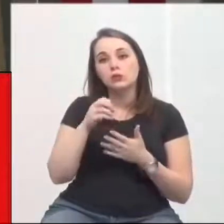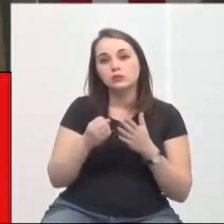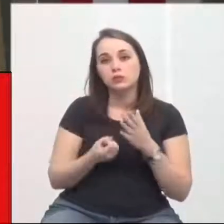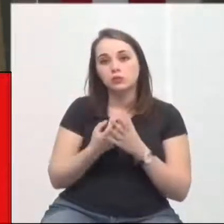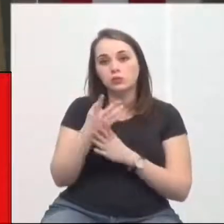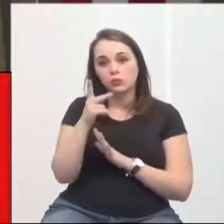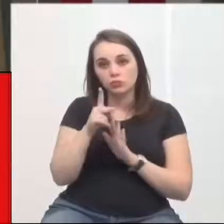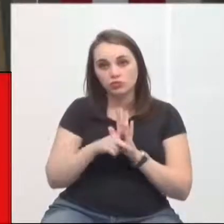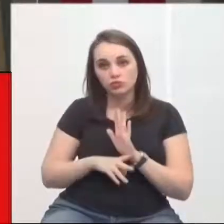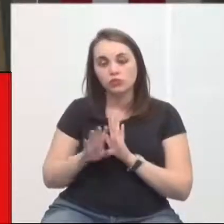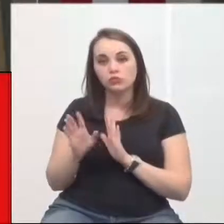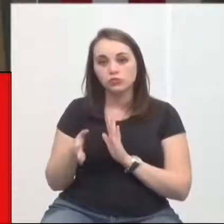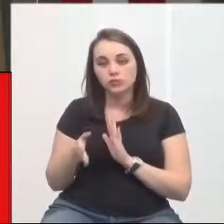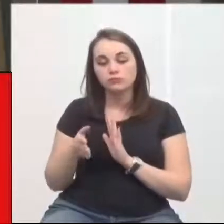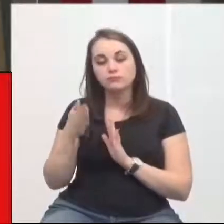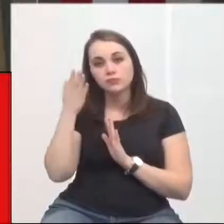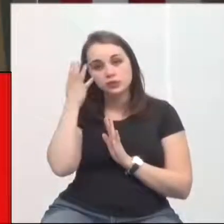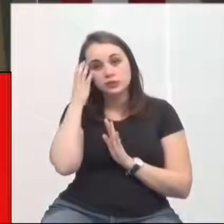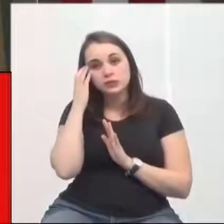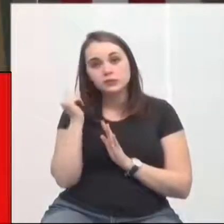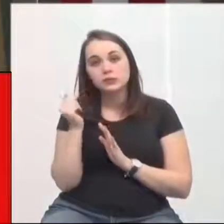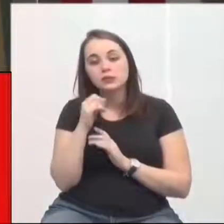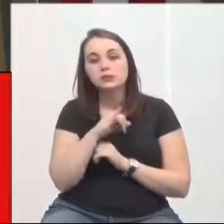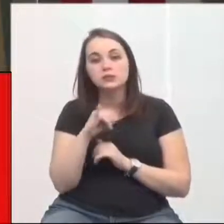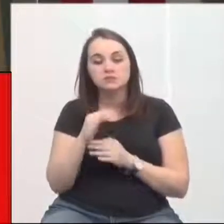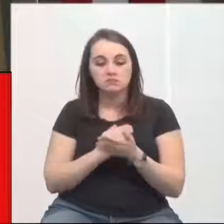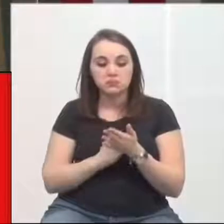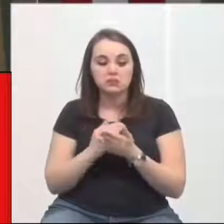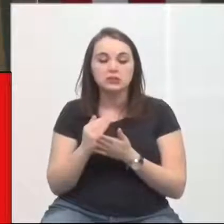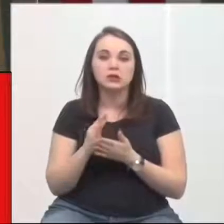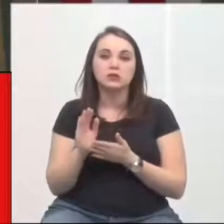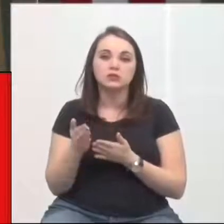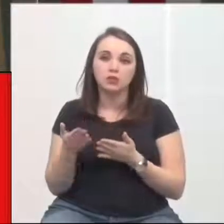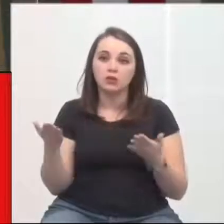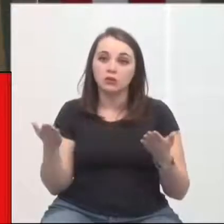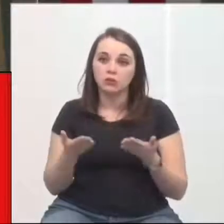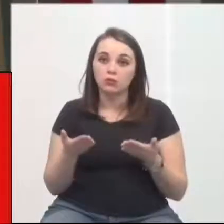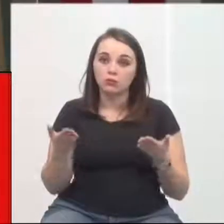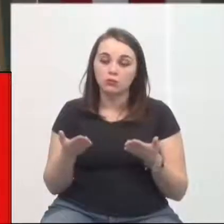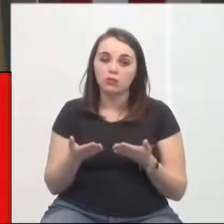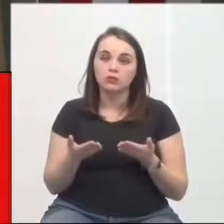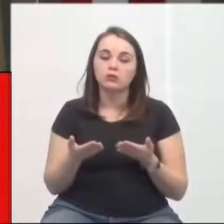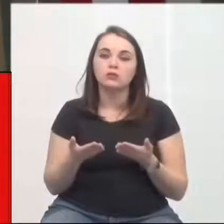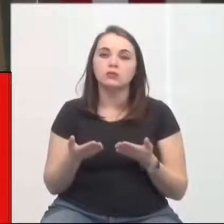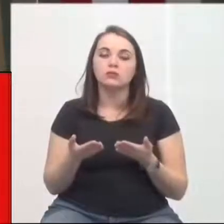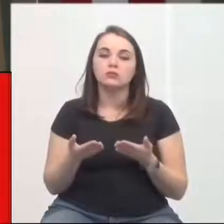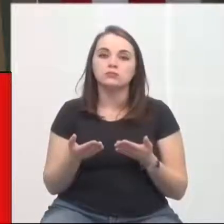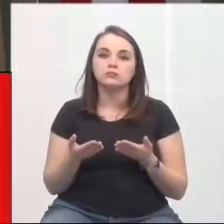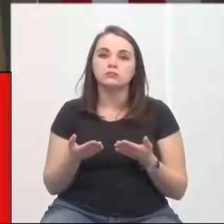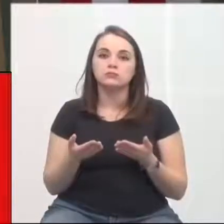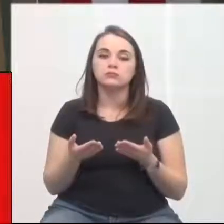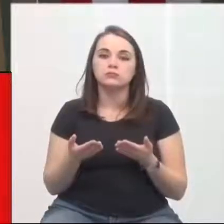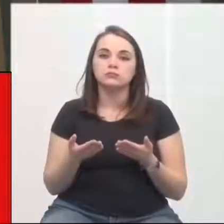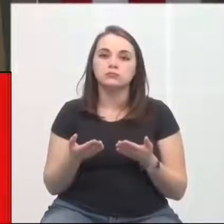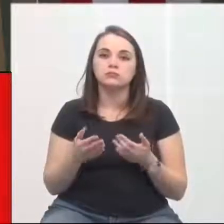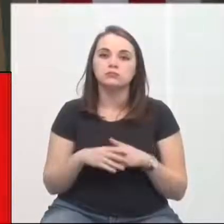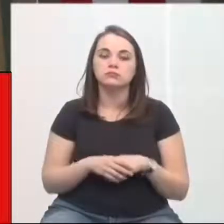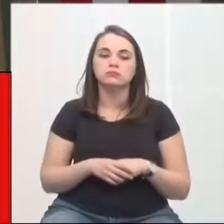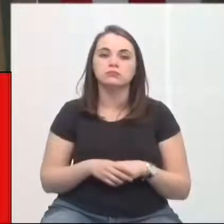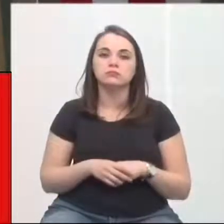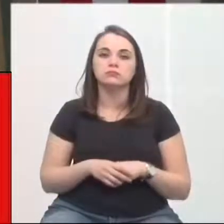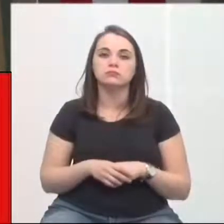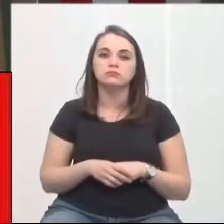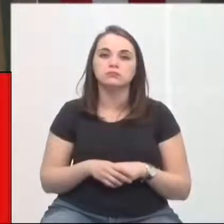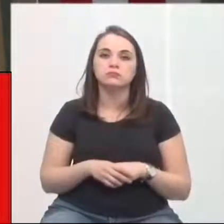né? E para saber se vão iniciar já de imediato, né, com relação à ciclovia.